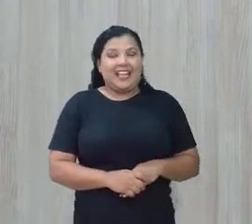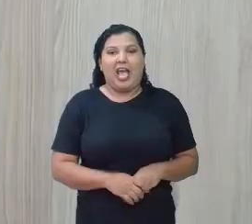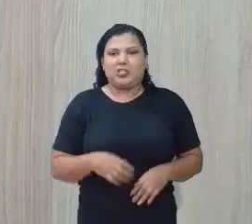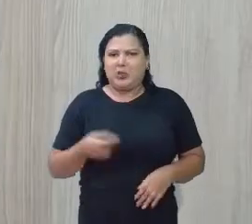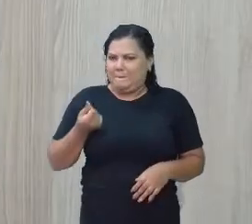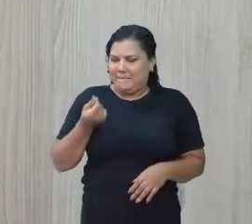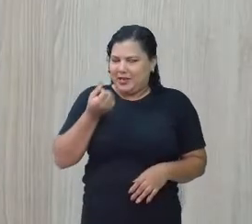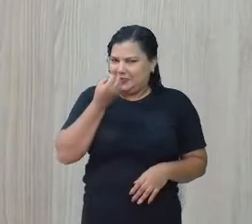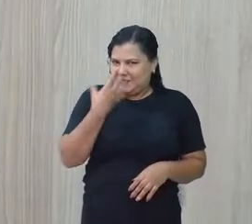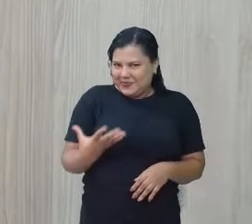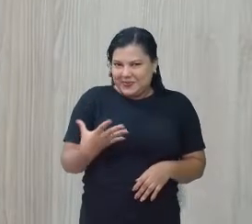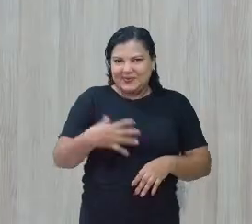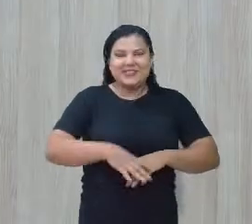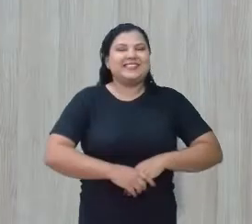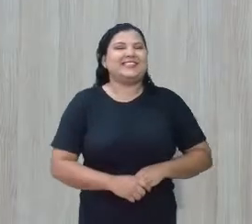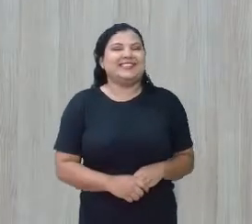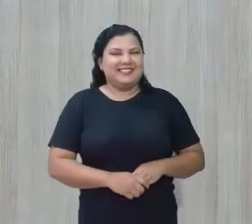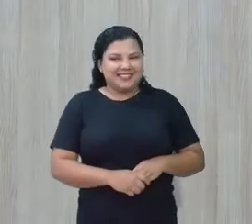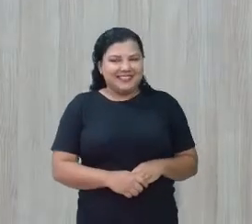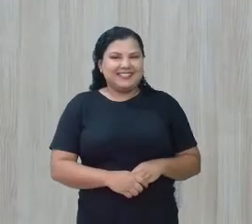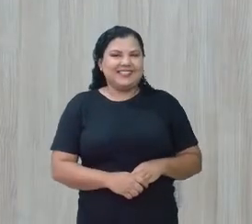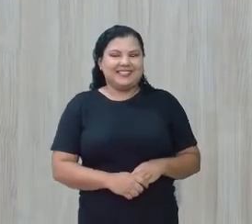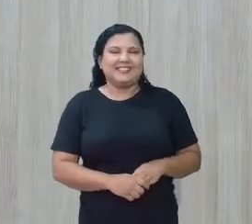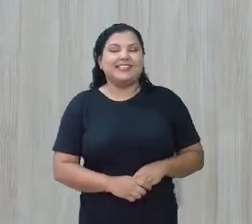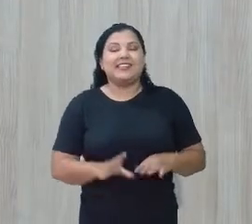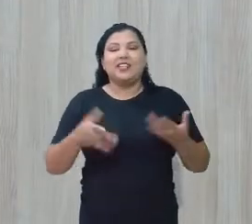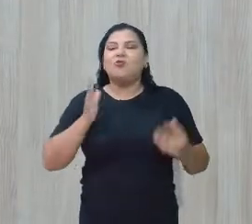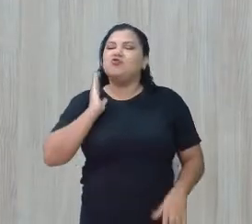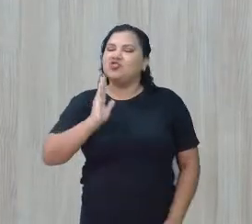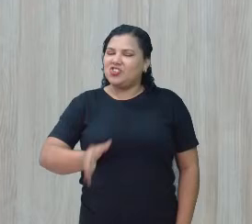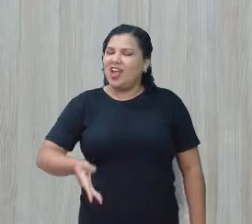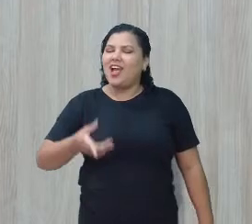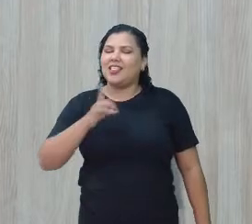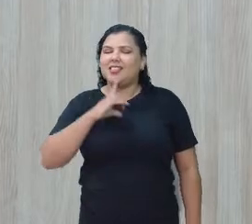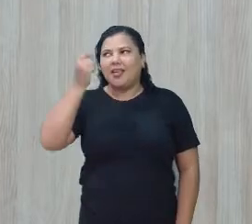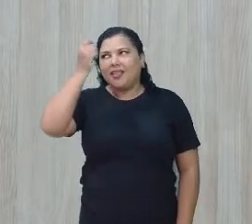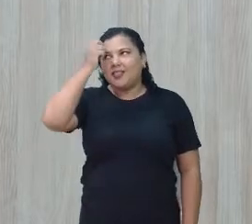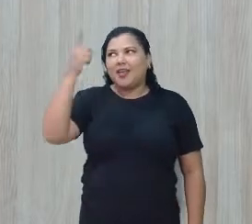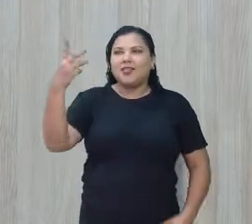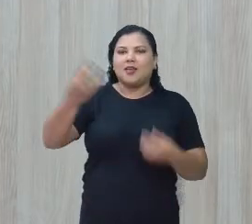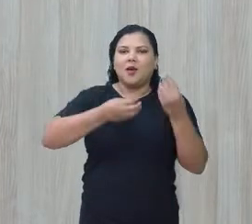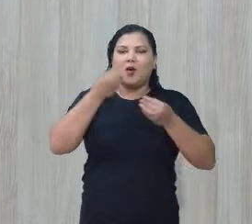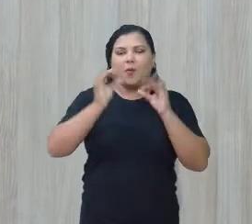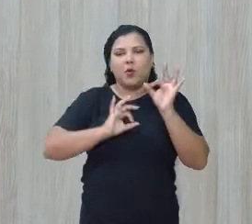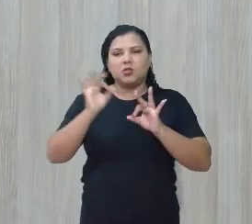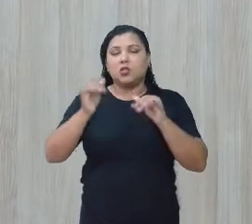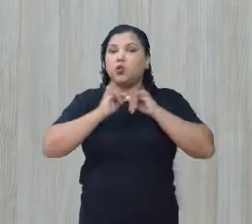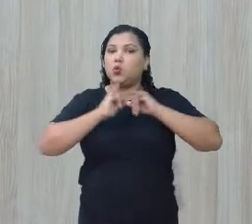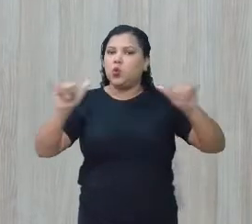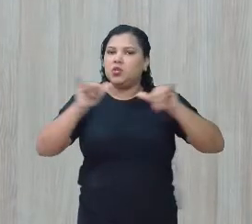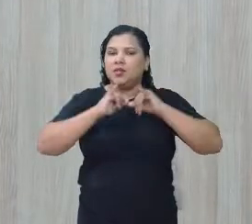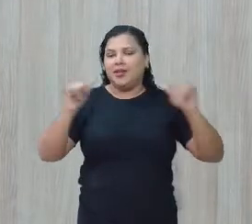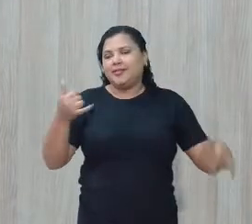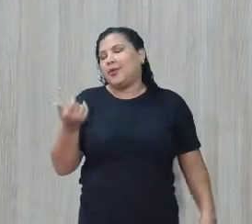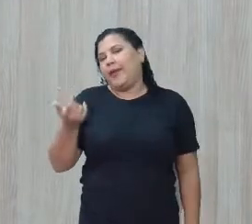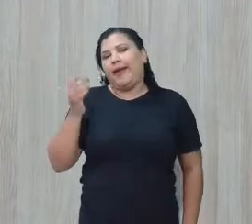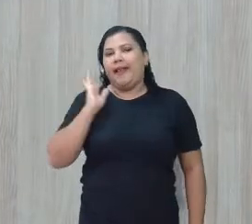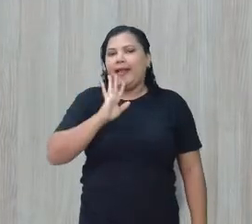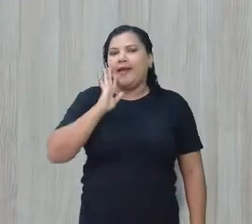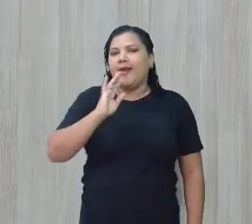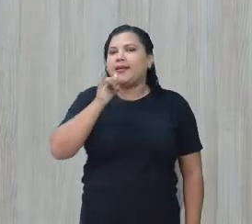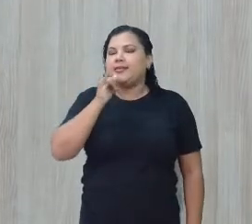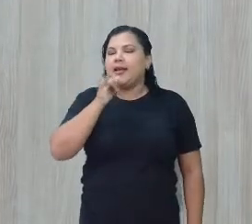para torar. Então a gente já tem essa ideia de remoção e também notícias que não são tão legais quanto o